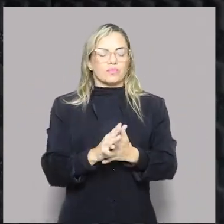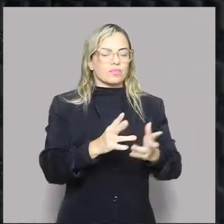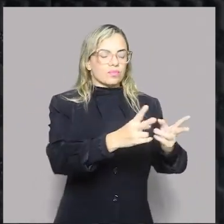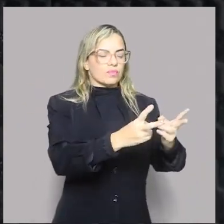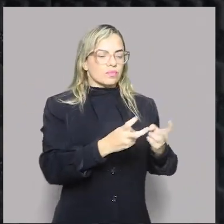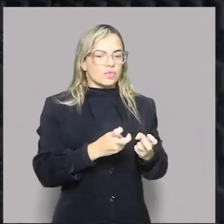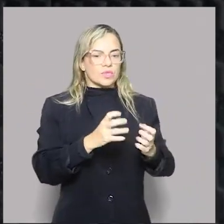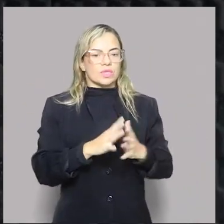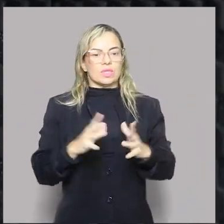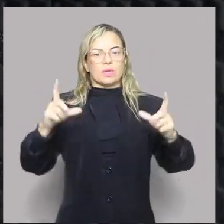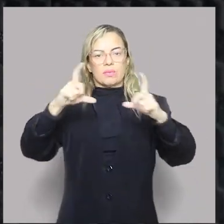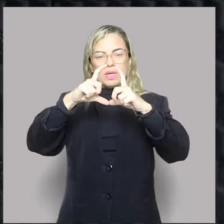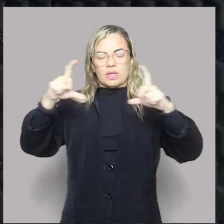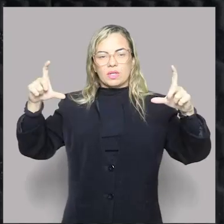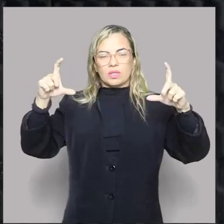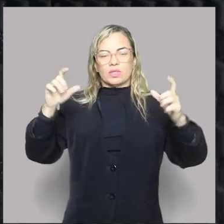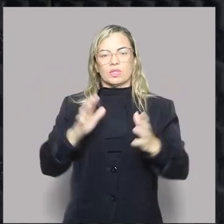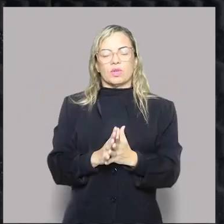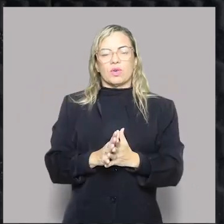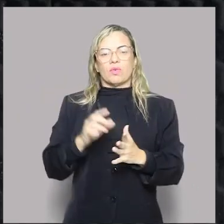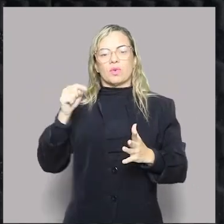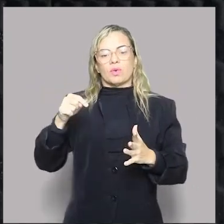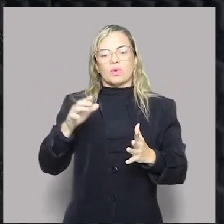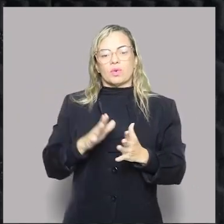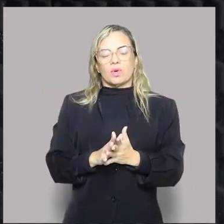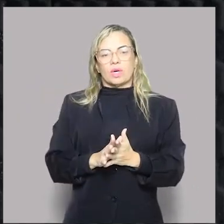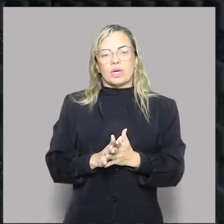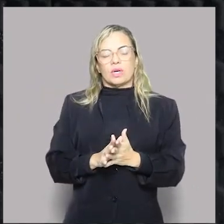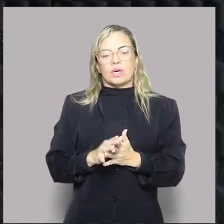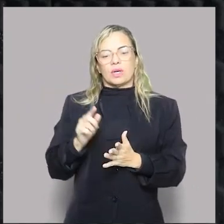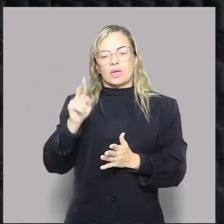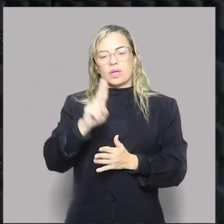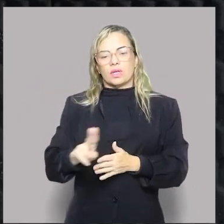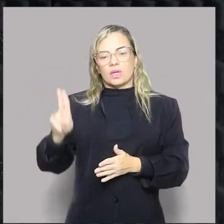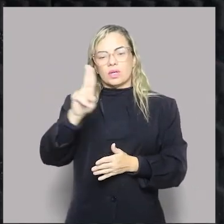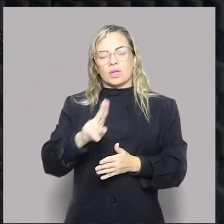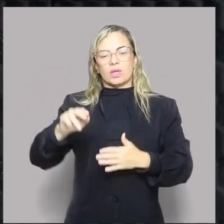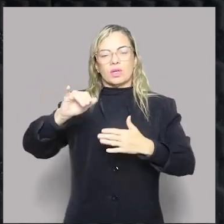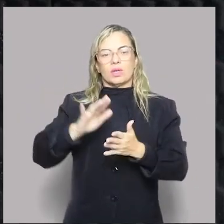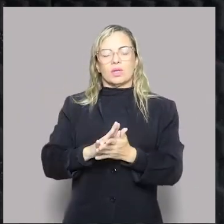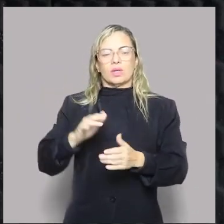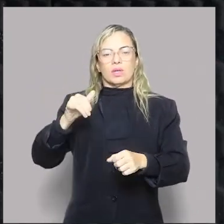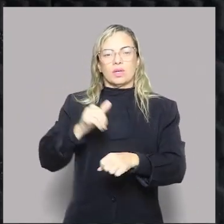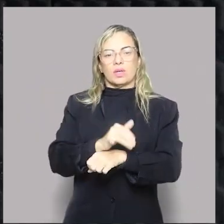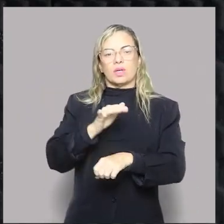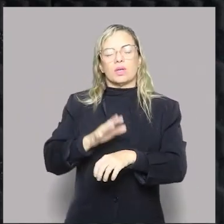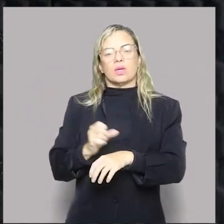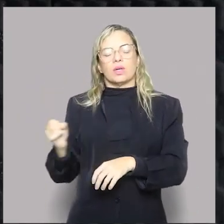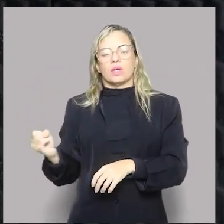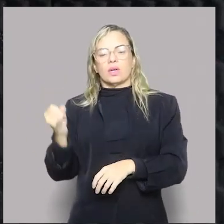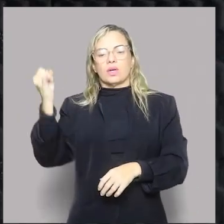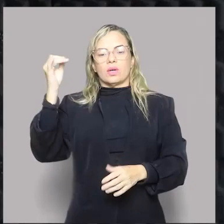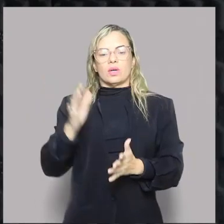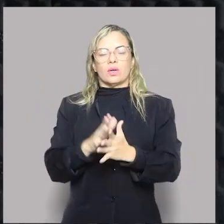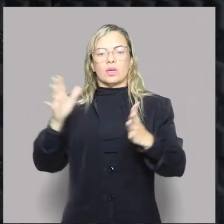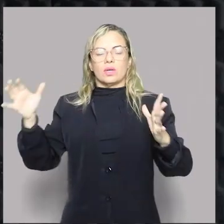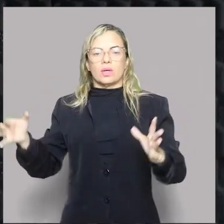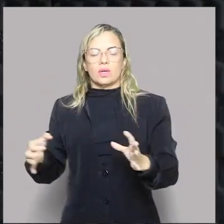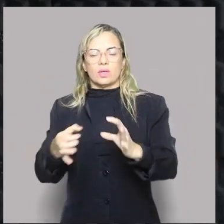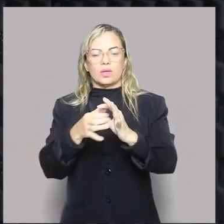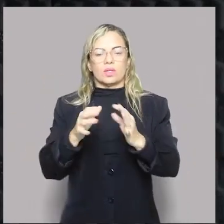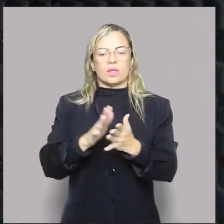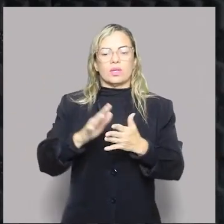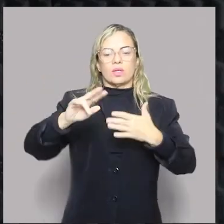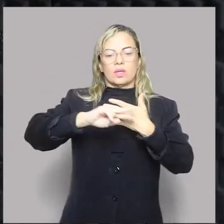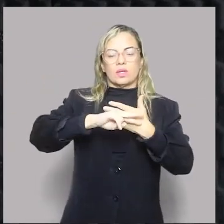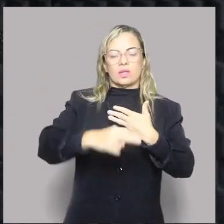você também precisa de internet. Para você estar nas redes sociais, você precisa de internet. E hoje, as empresas de